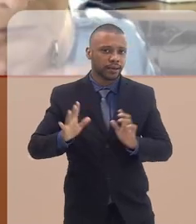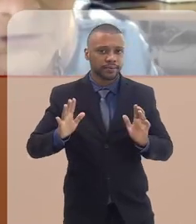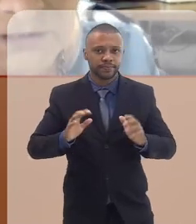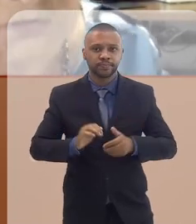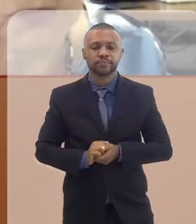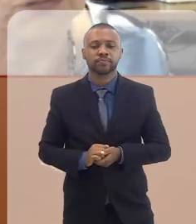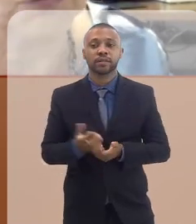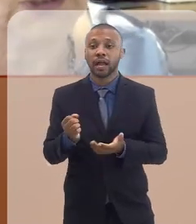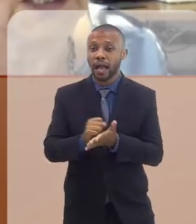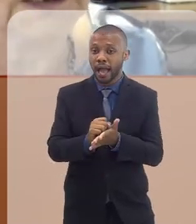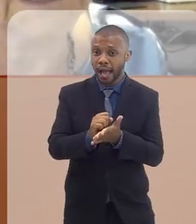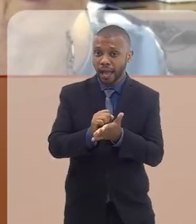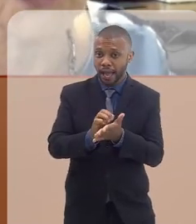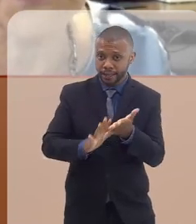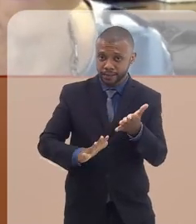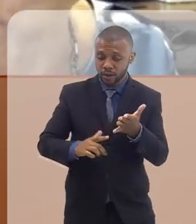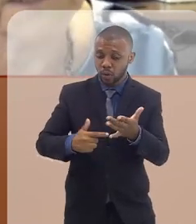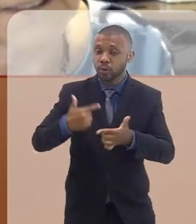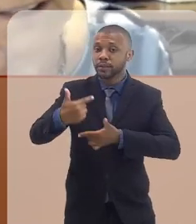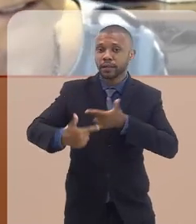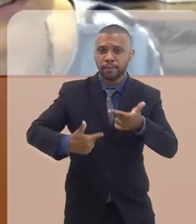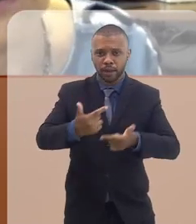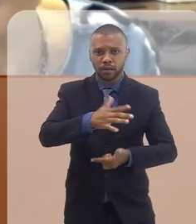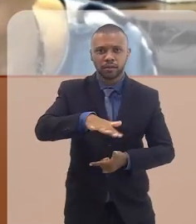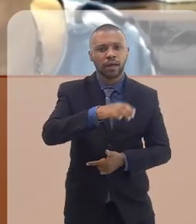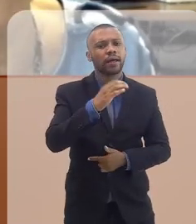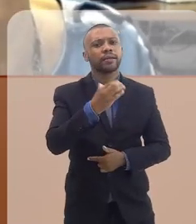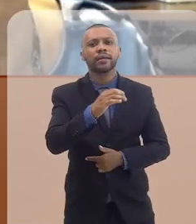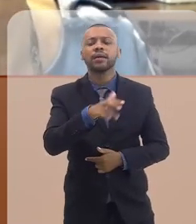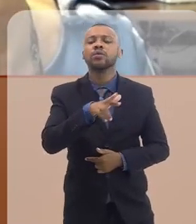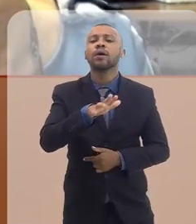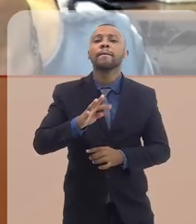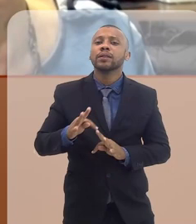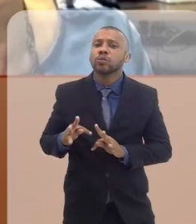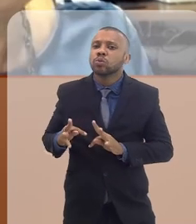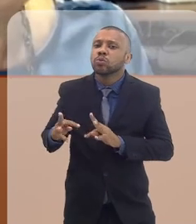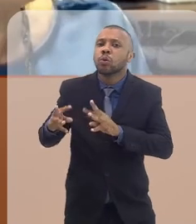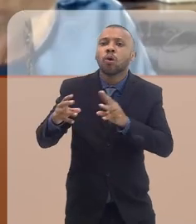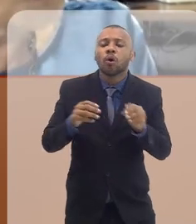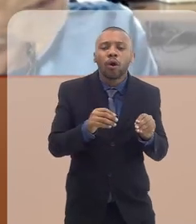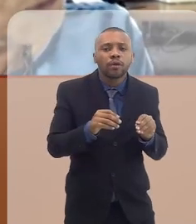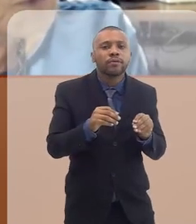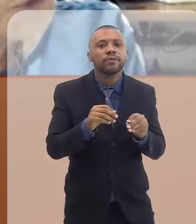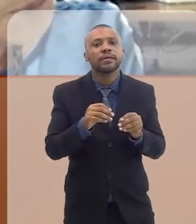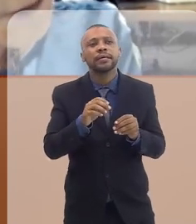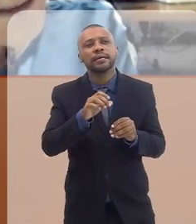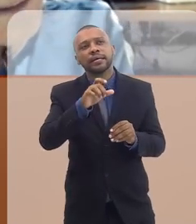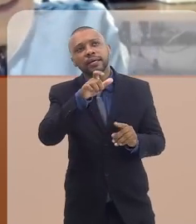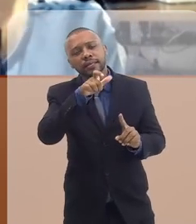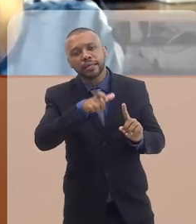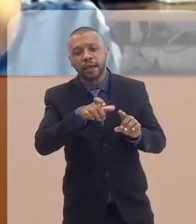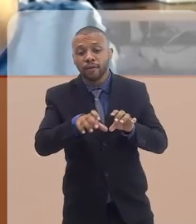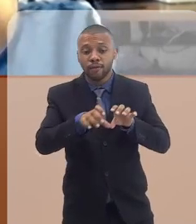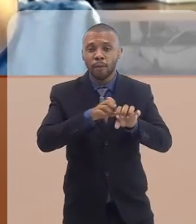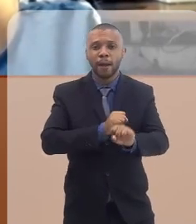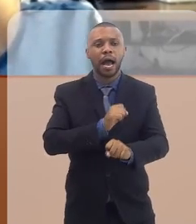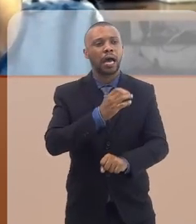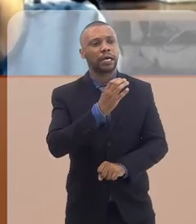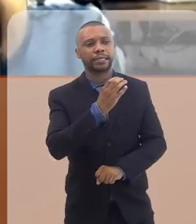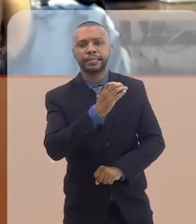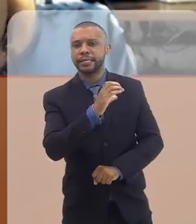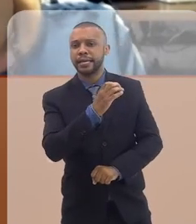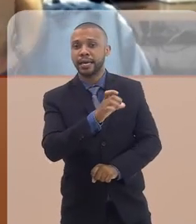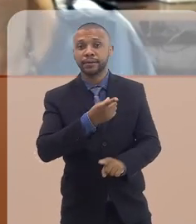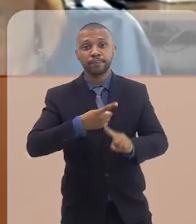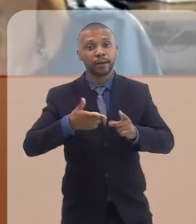Então, o que eu vejo da atividade científica não é para todo mundo poder ser